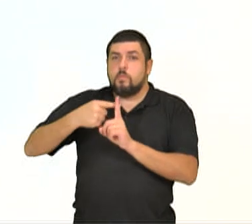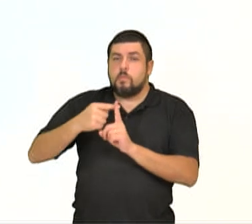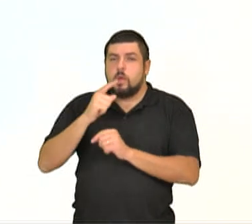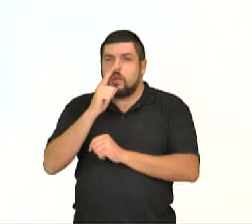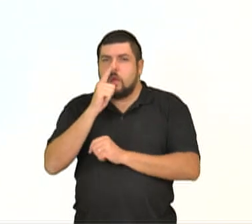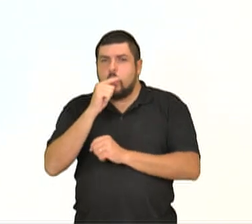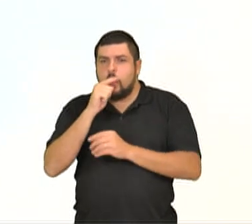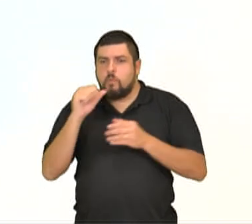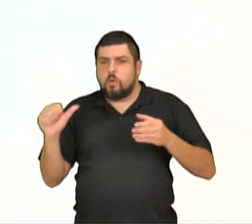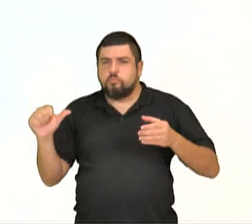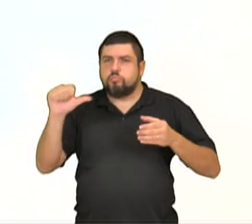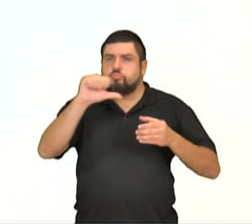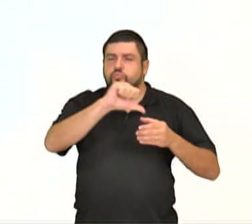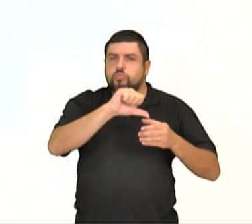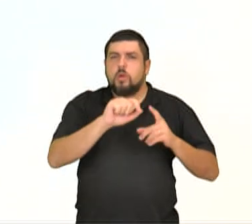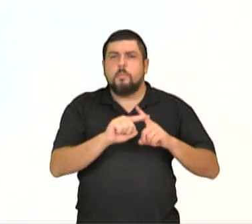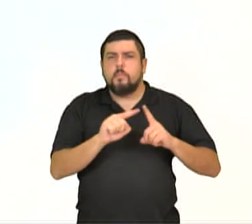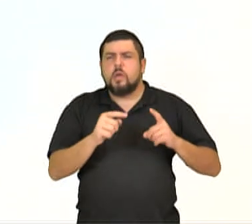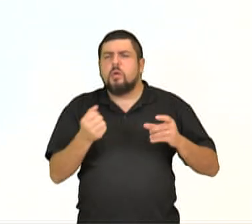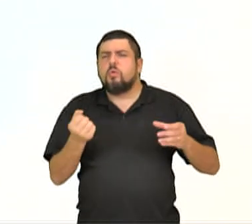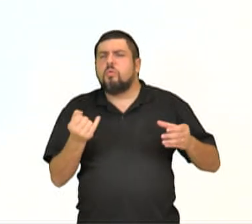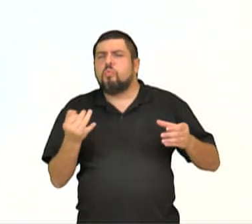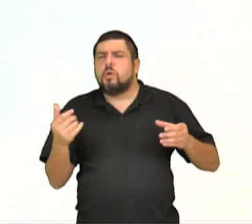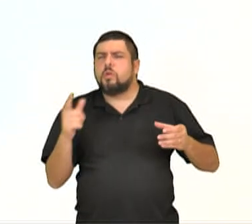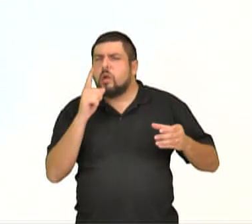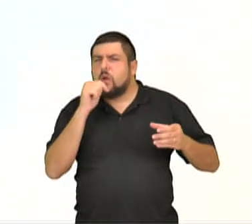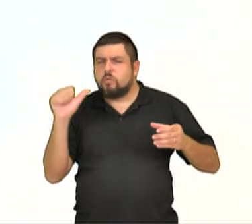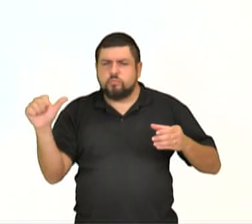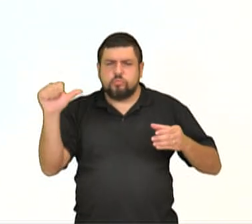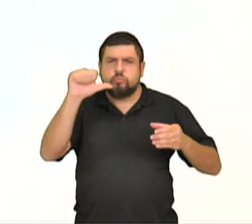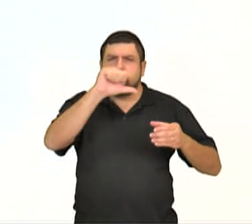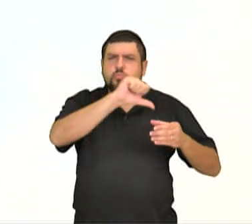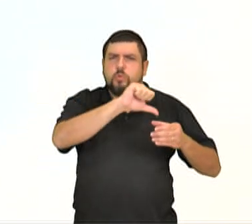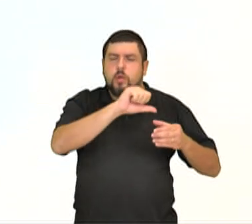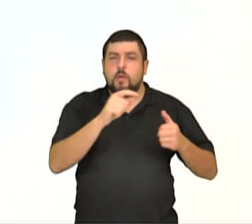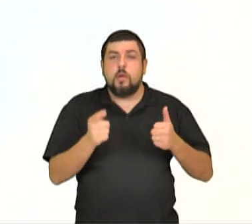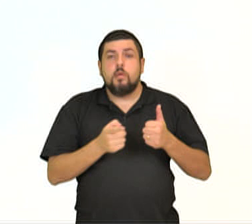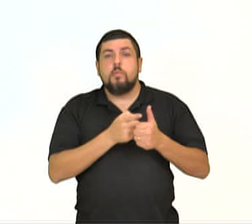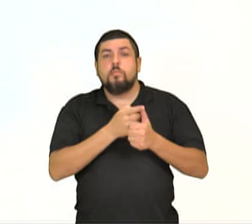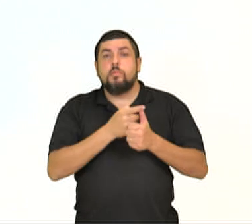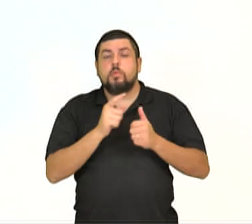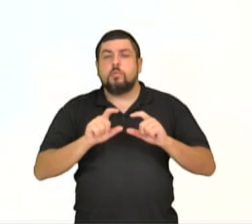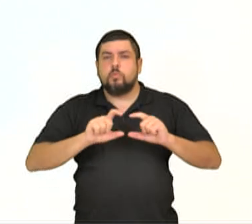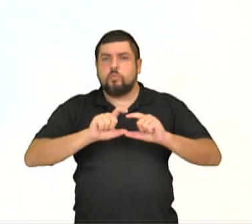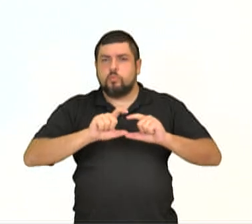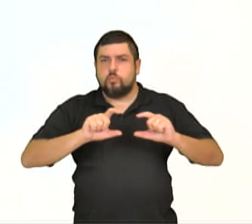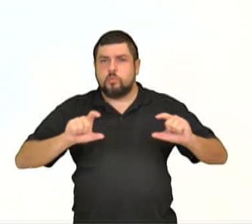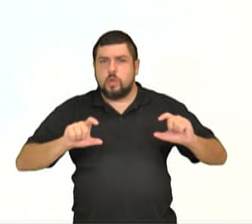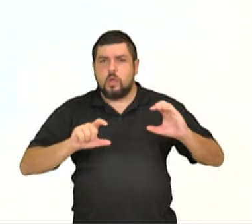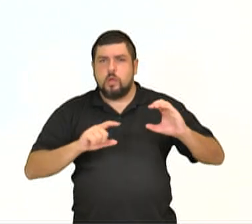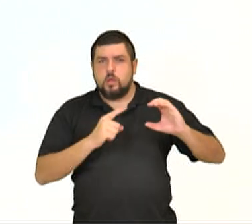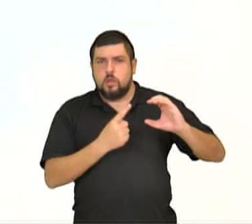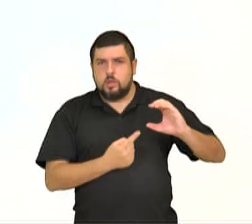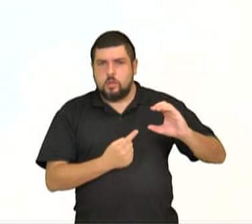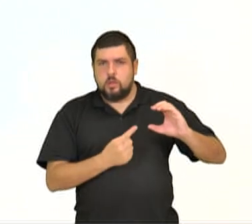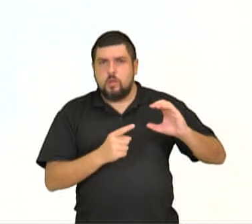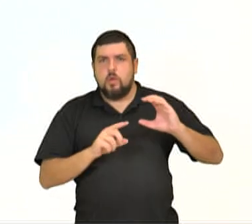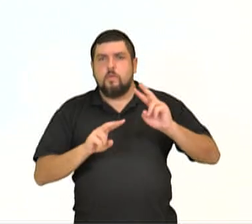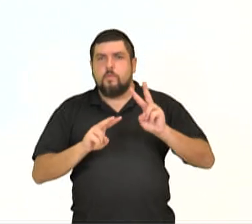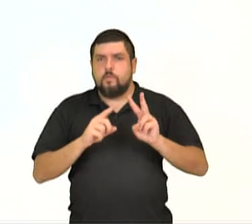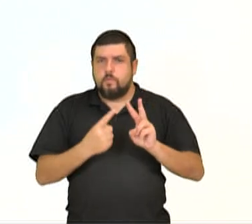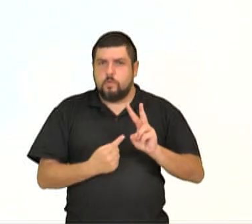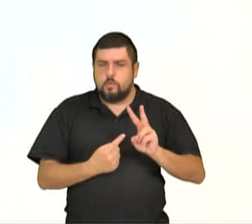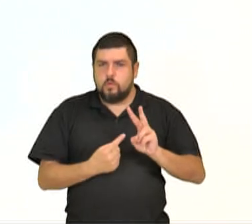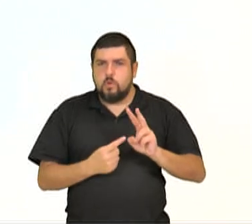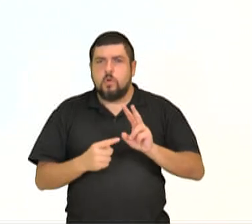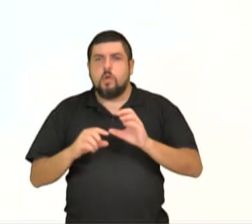saber quanto a gente vai adicionar, primeiro a gente vai fazer a nossa equação aqui do C1, V1, C2, V2. Então,